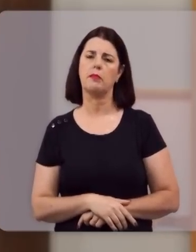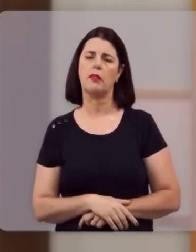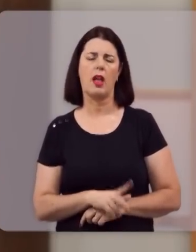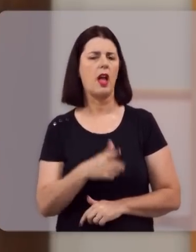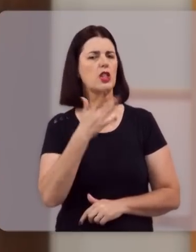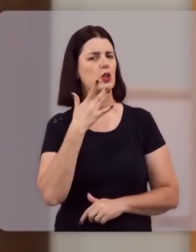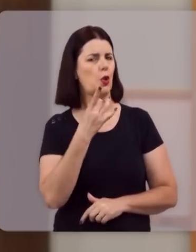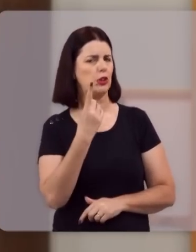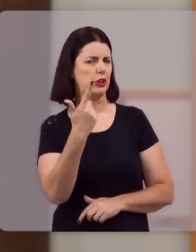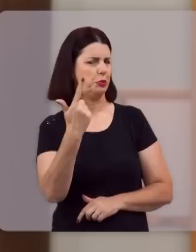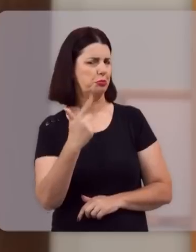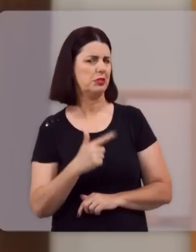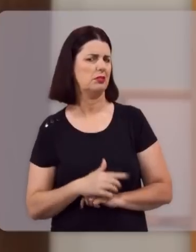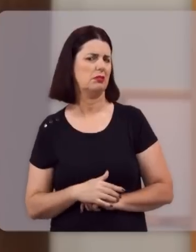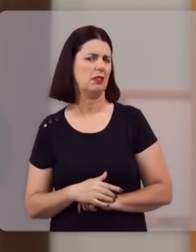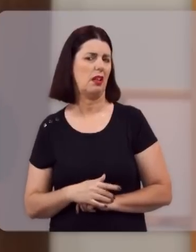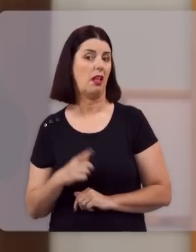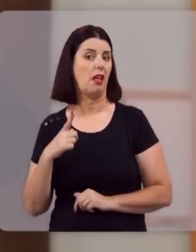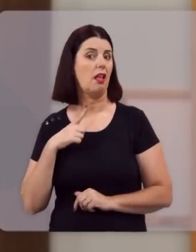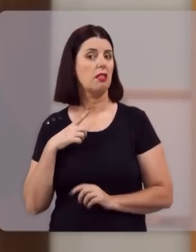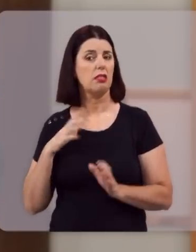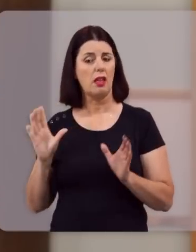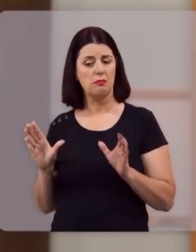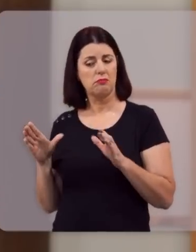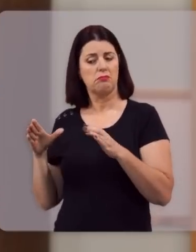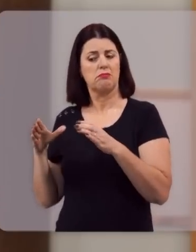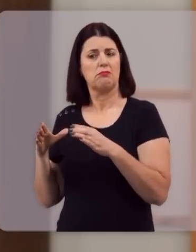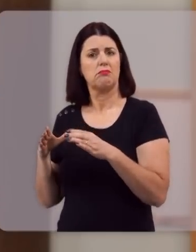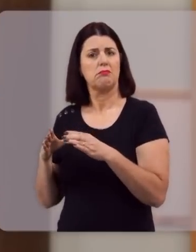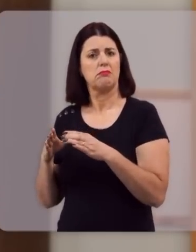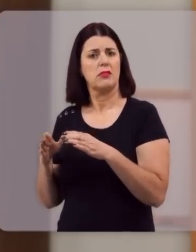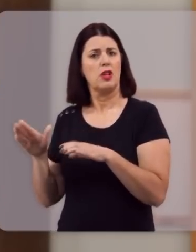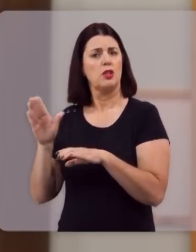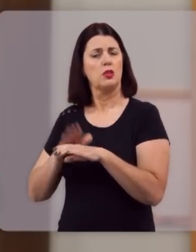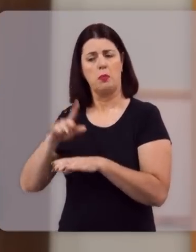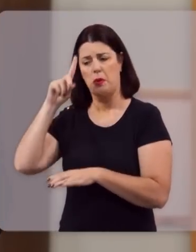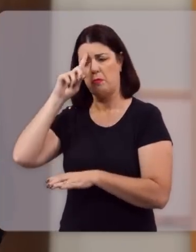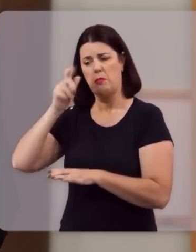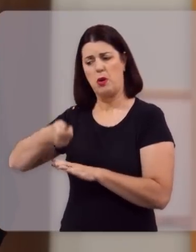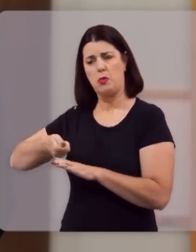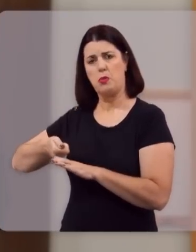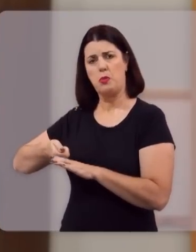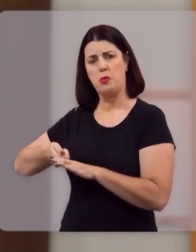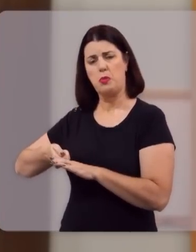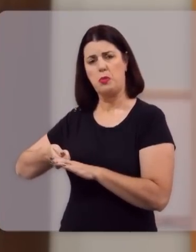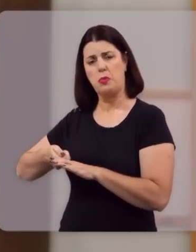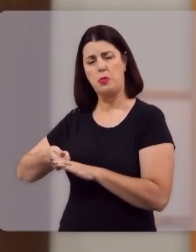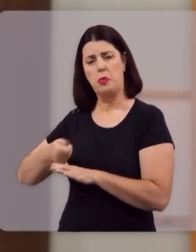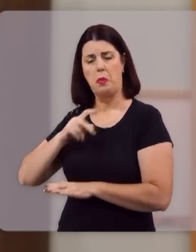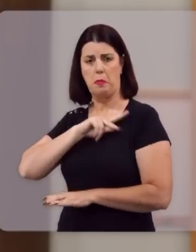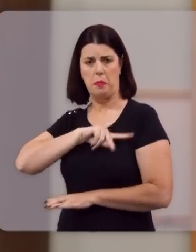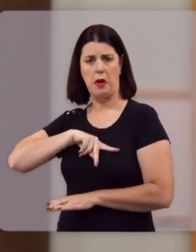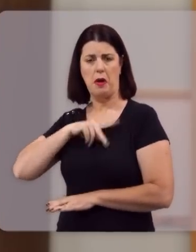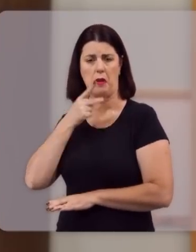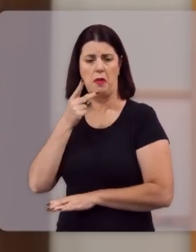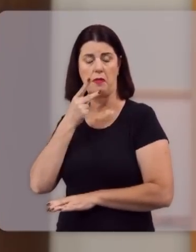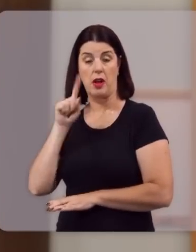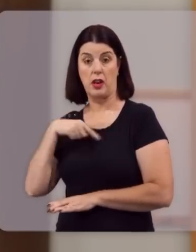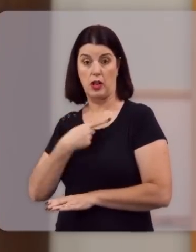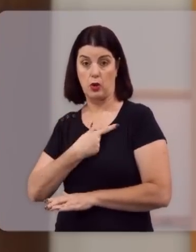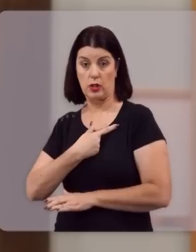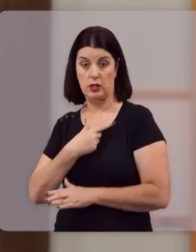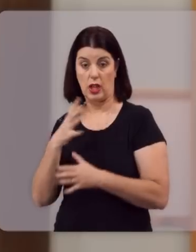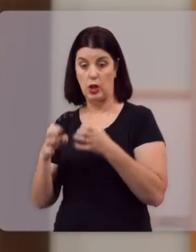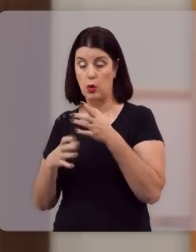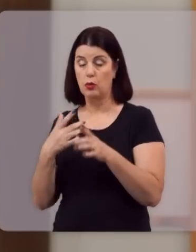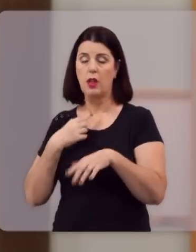Ele não está sozinho, ele tem uma corja sob o seu comando. O apóstolo Paulo diz que a nossa luta